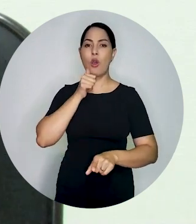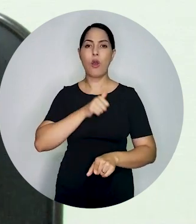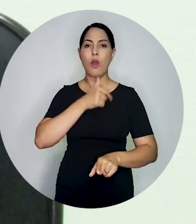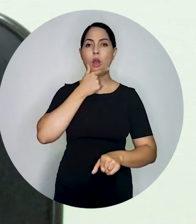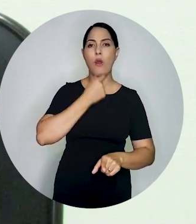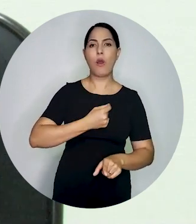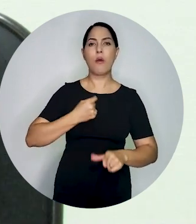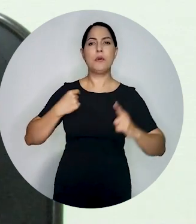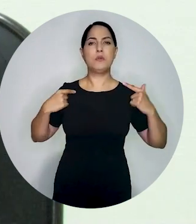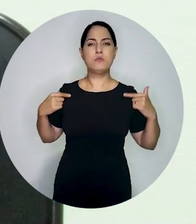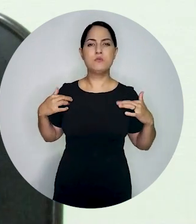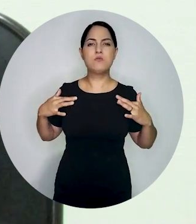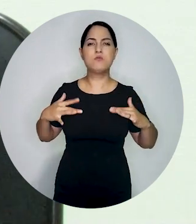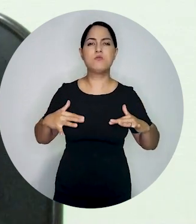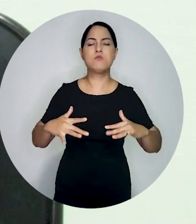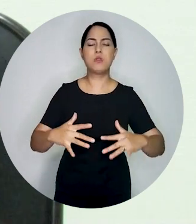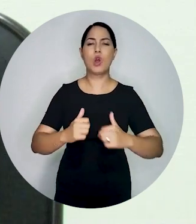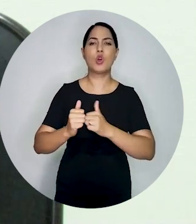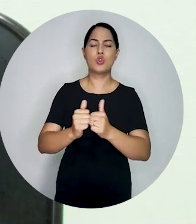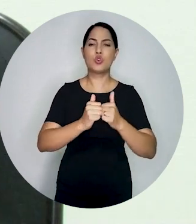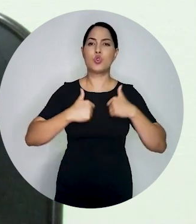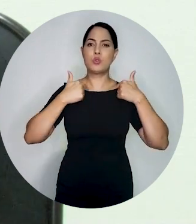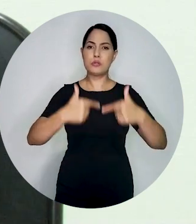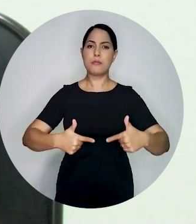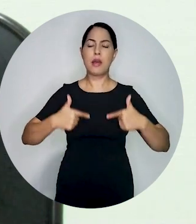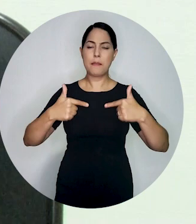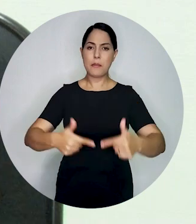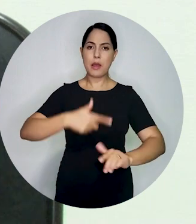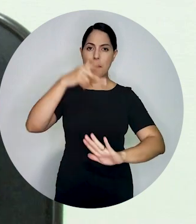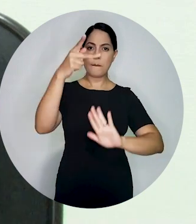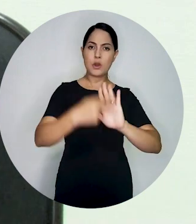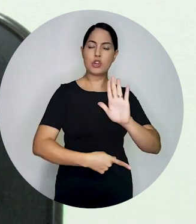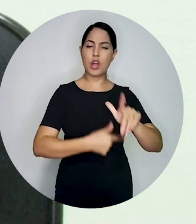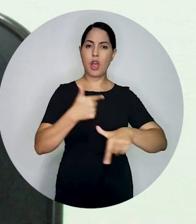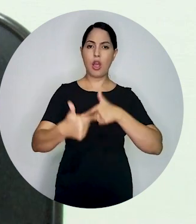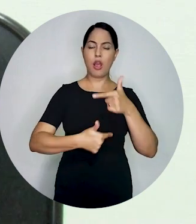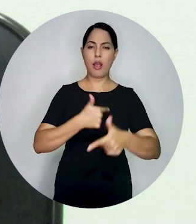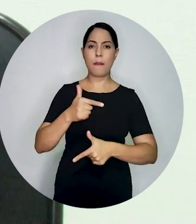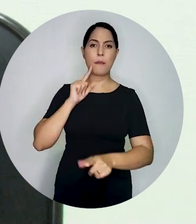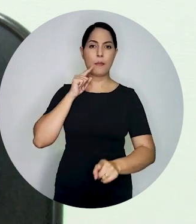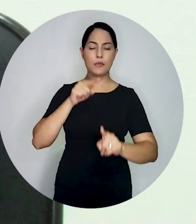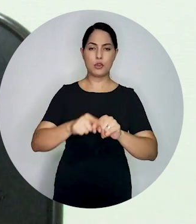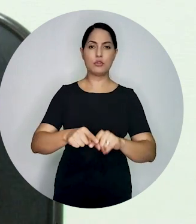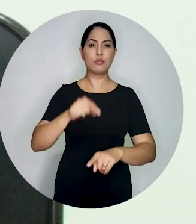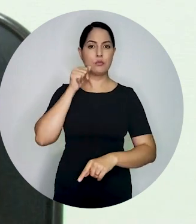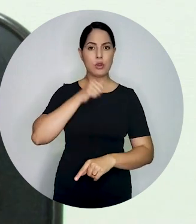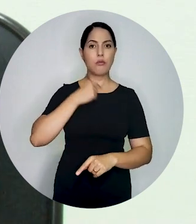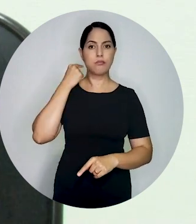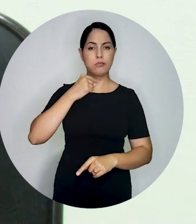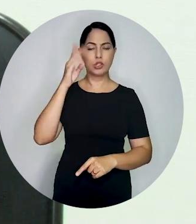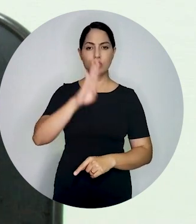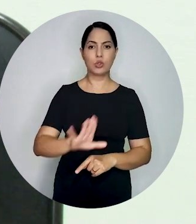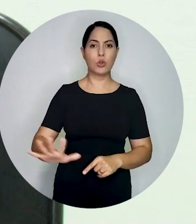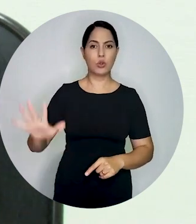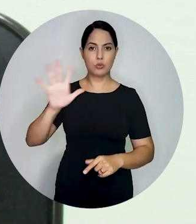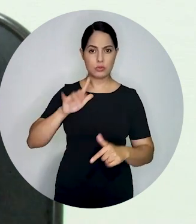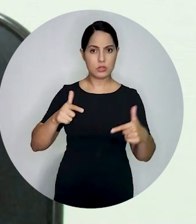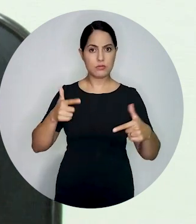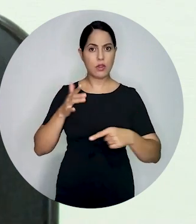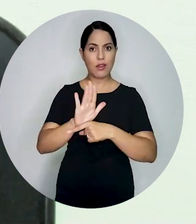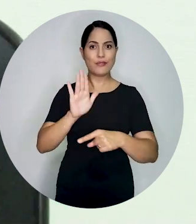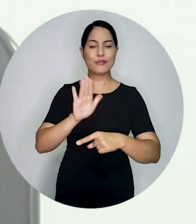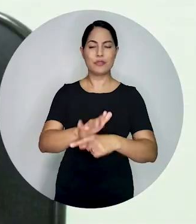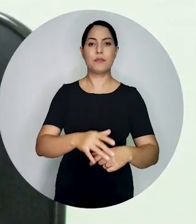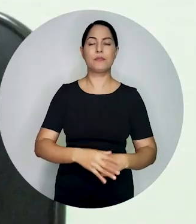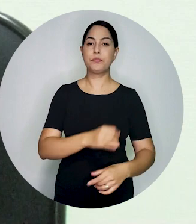e nas trincheiras junto conosco. Estamos aqui dioturnamente trabalhando em projetos projetos para beneficiar e ajudar a advocacia